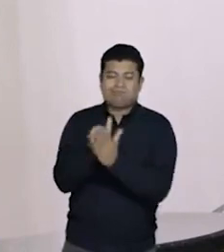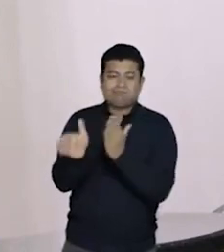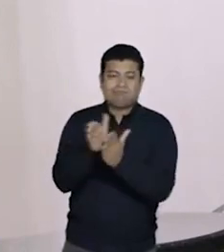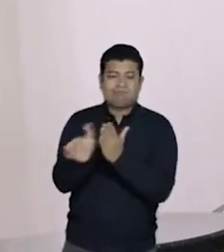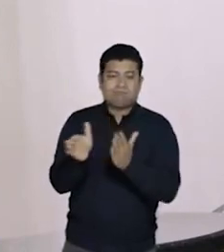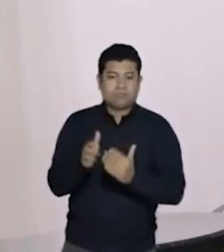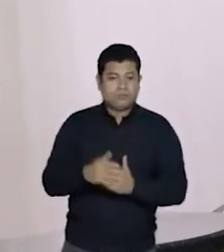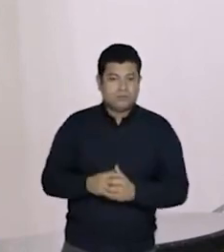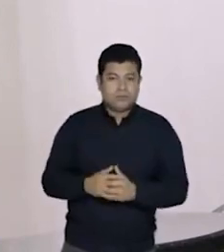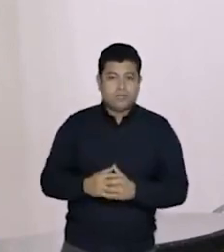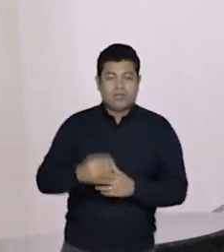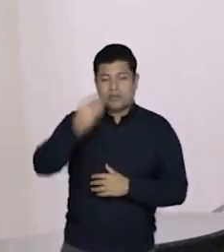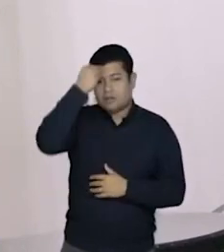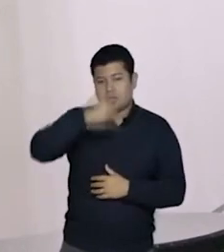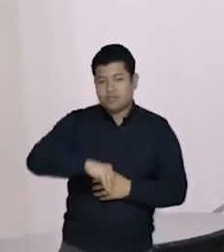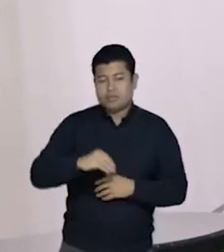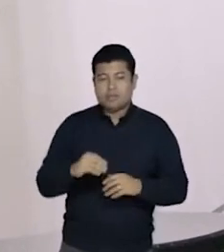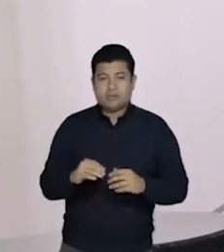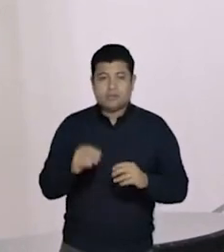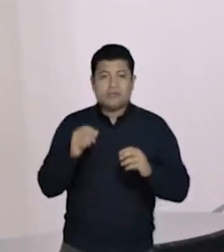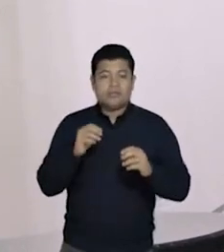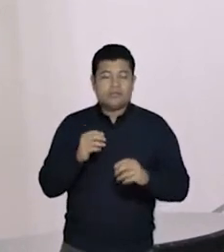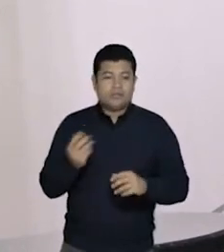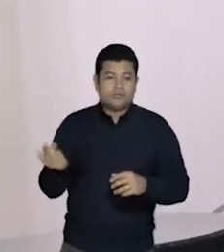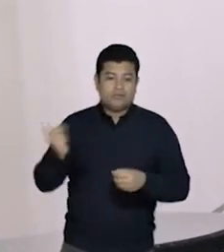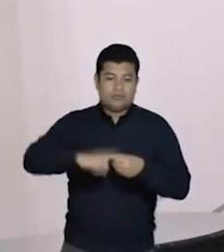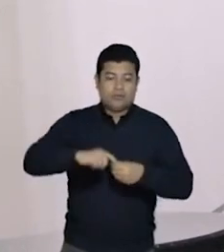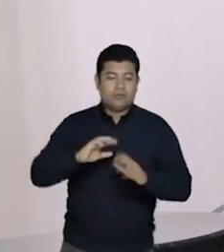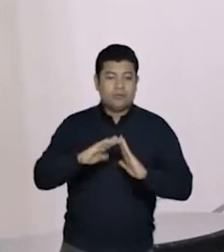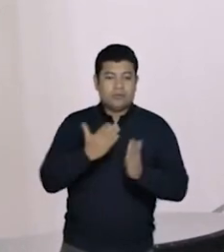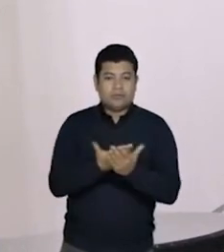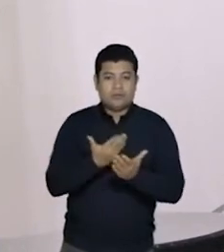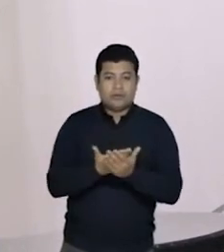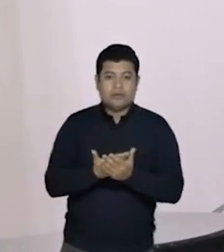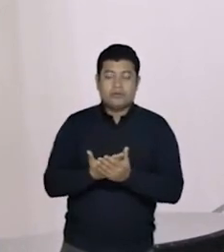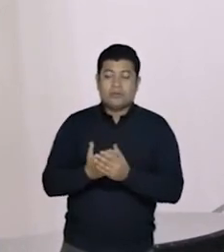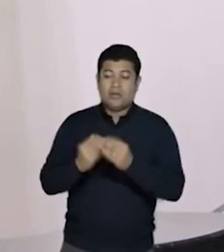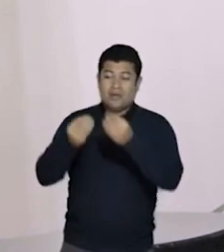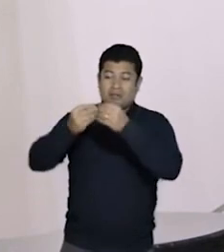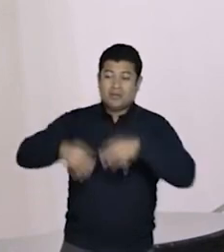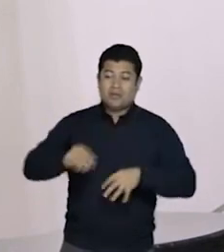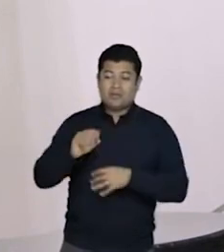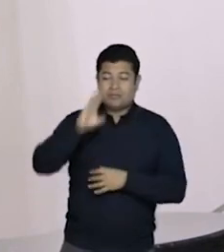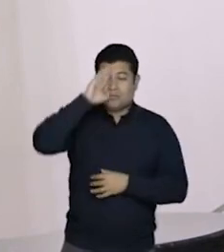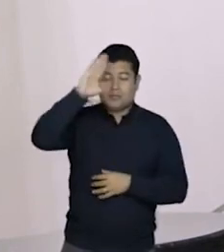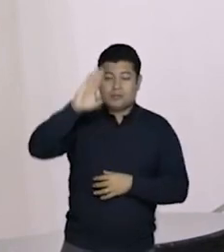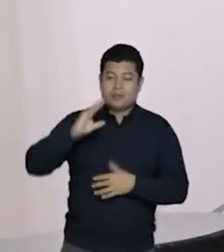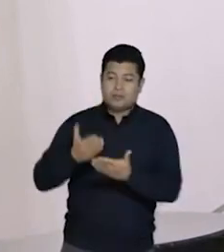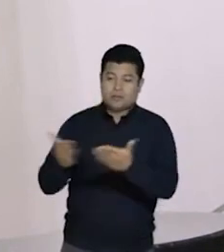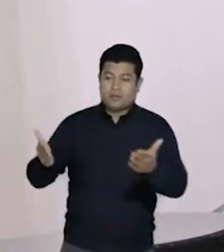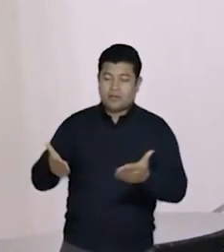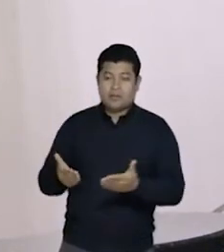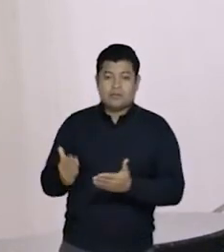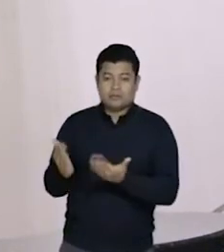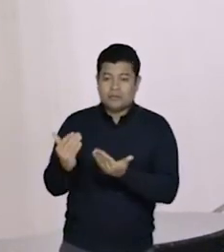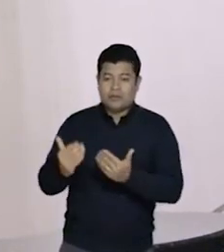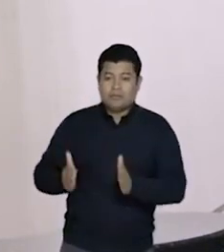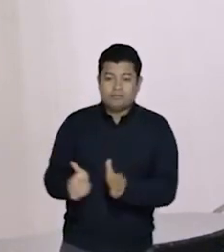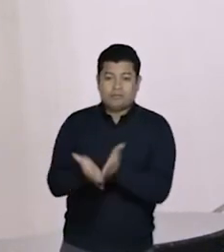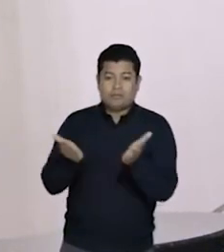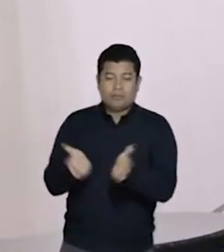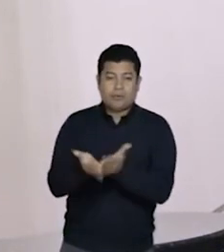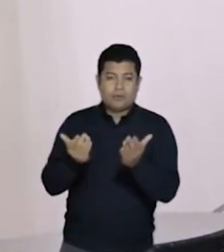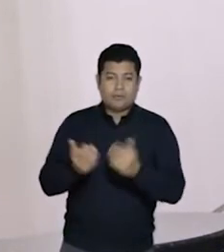afetar principalmente alunos mais pobres e vulneráveis, e a resistência à ideia de implementação